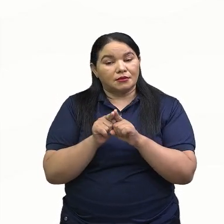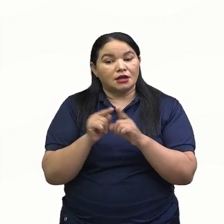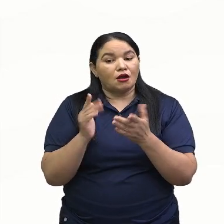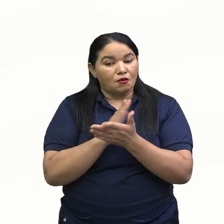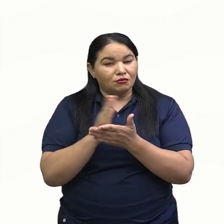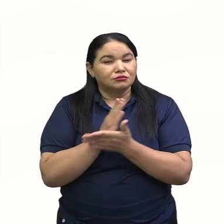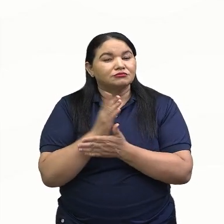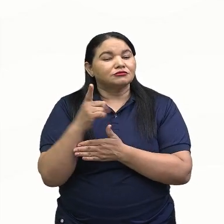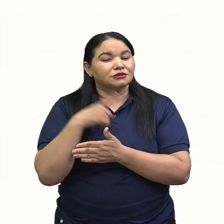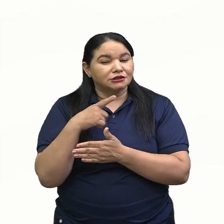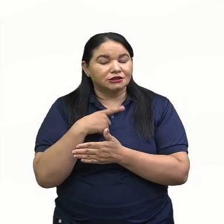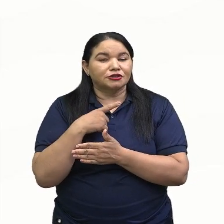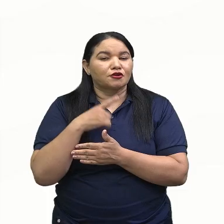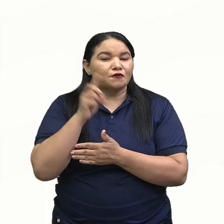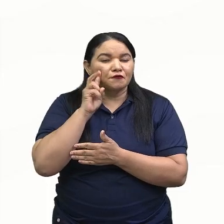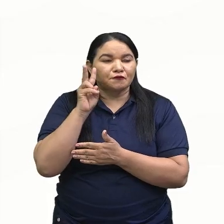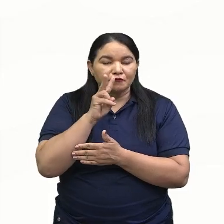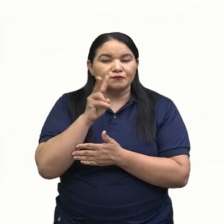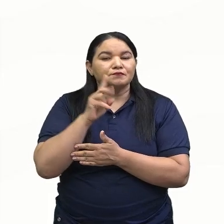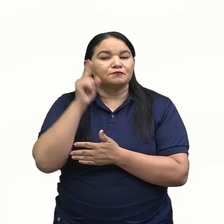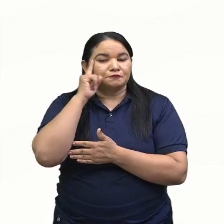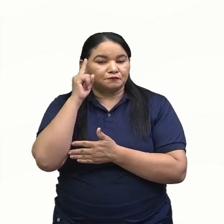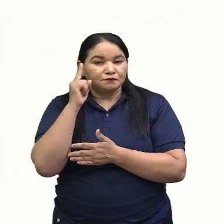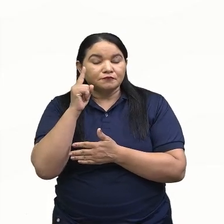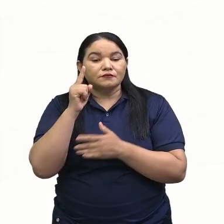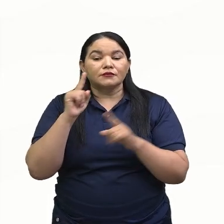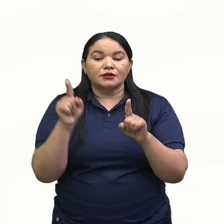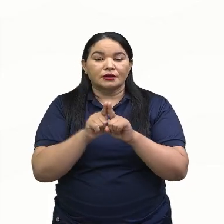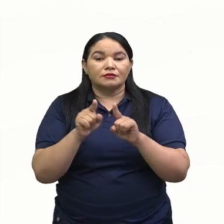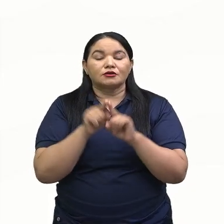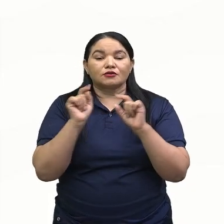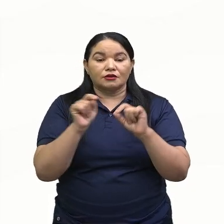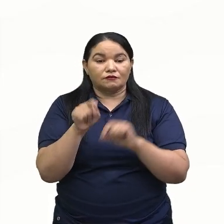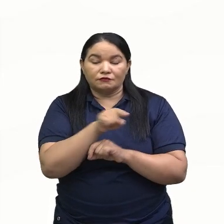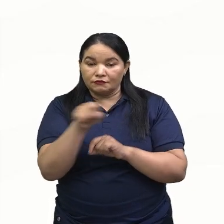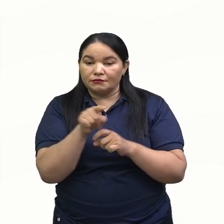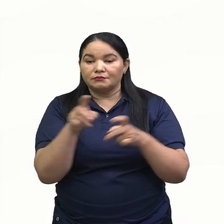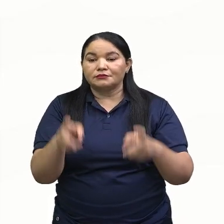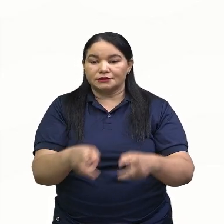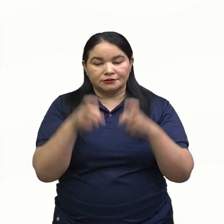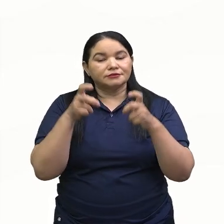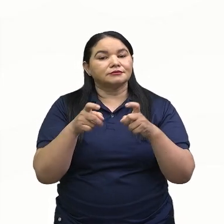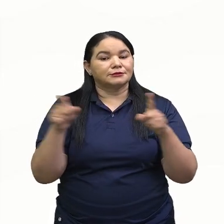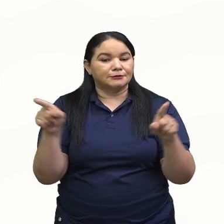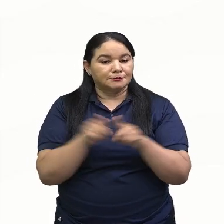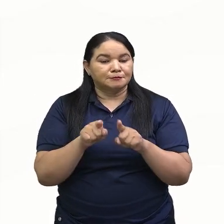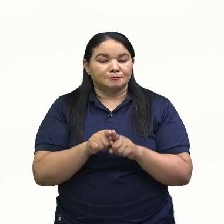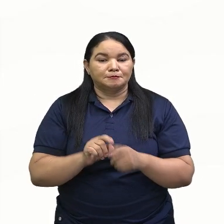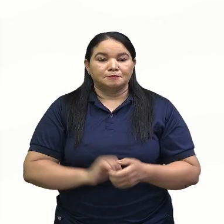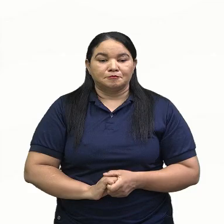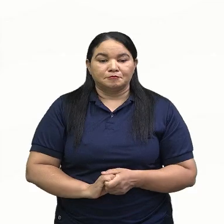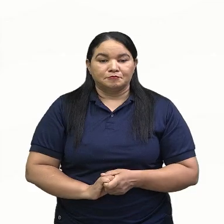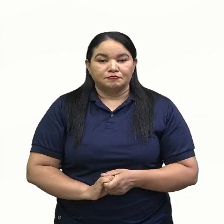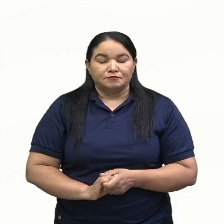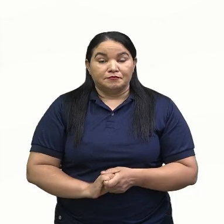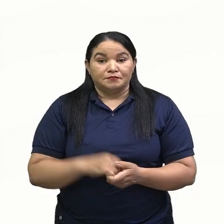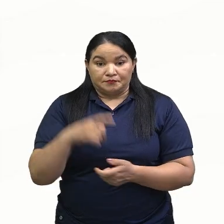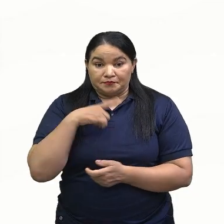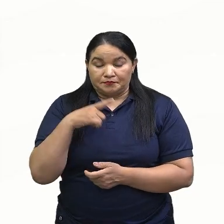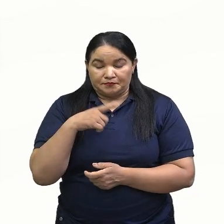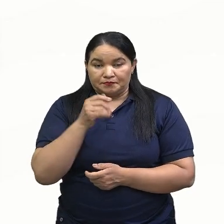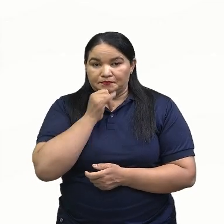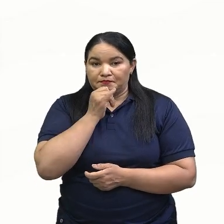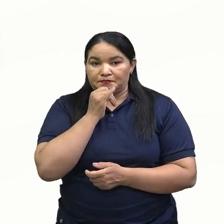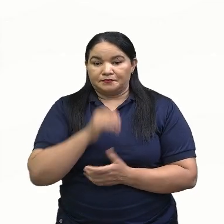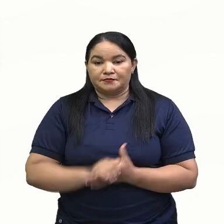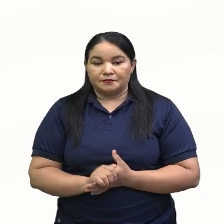nosso cotidiano e também em outros lugares que você pode perceber aí. Olha só, você tem o seguinte,